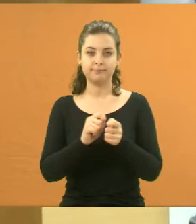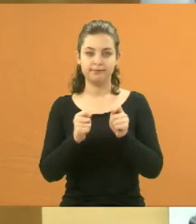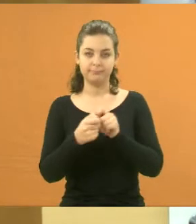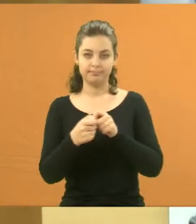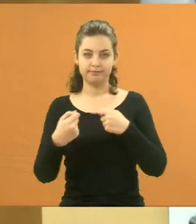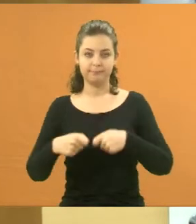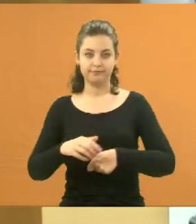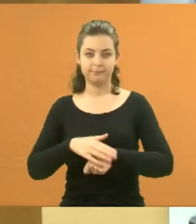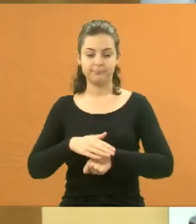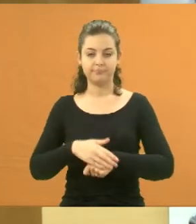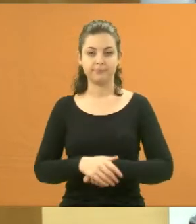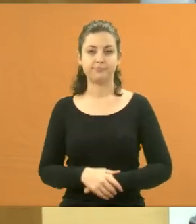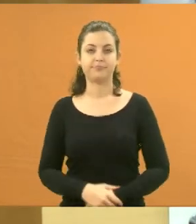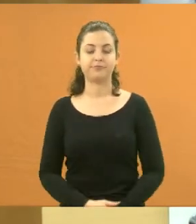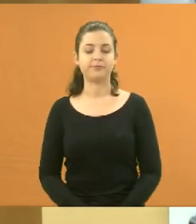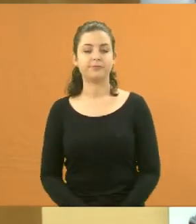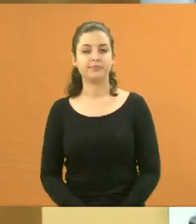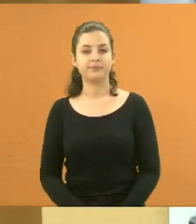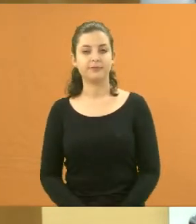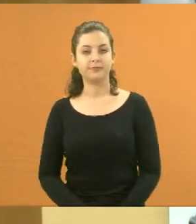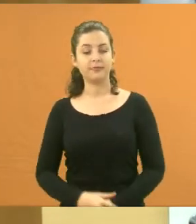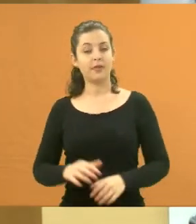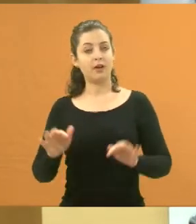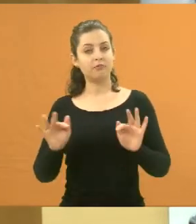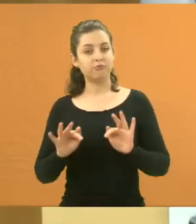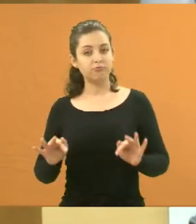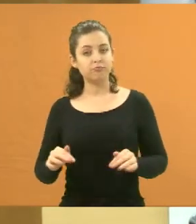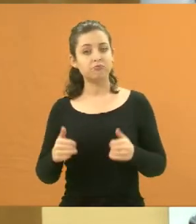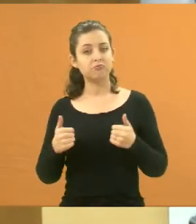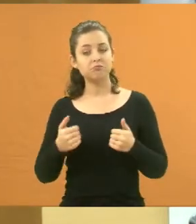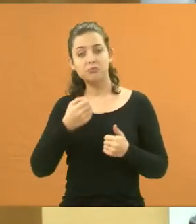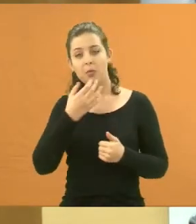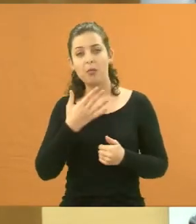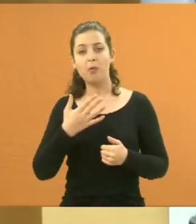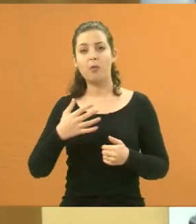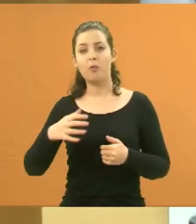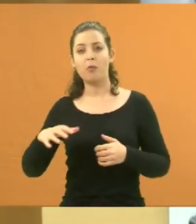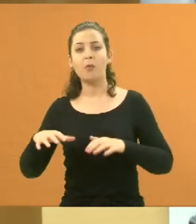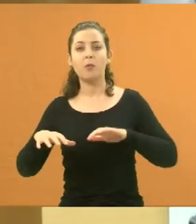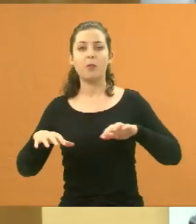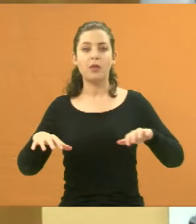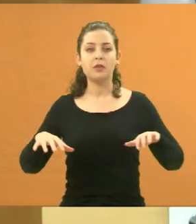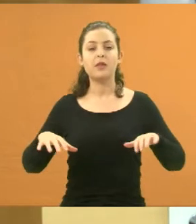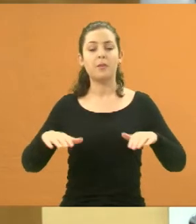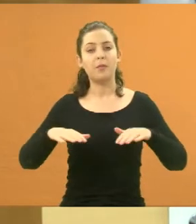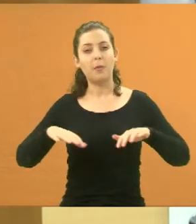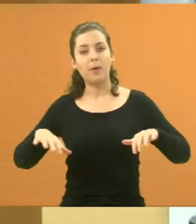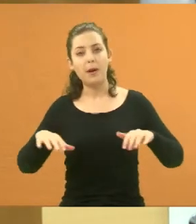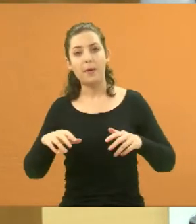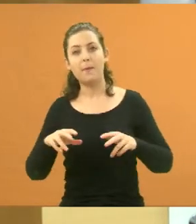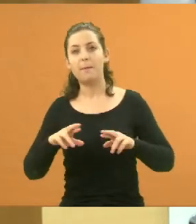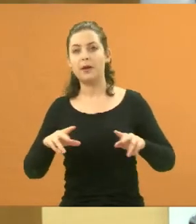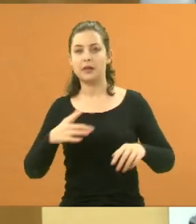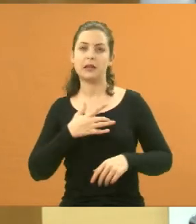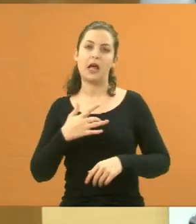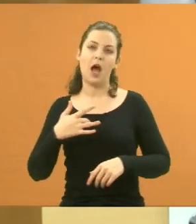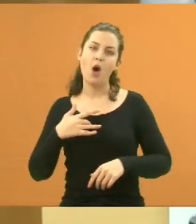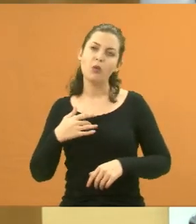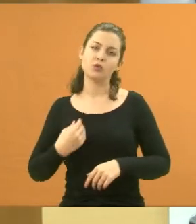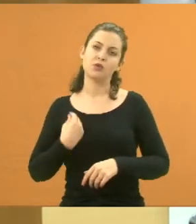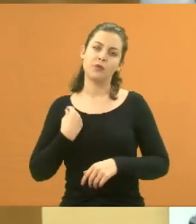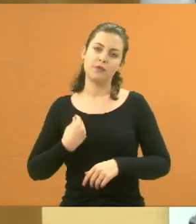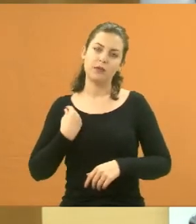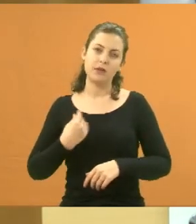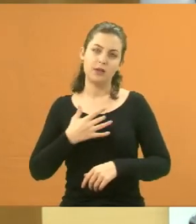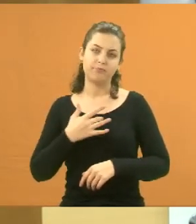assim. Que bom também que aqui nós conseguimos separar a capina, porque a gente vê que é questão de saúde, qualidade de